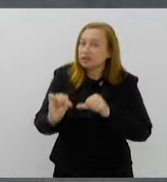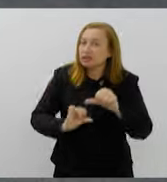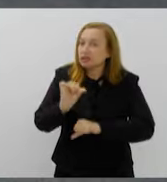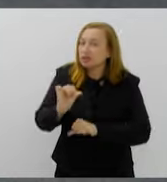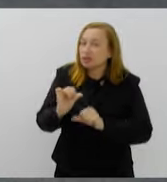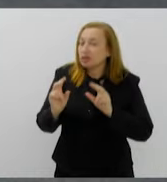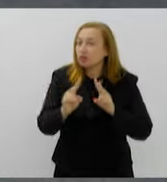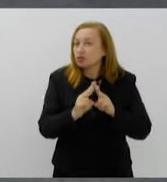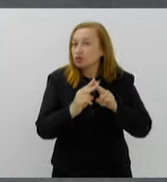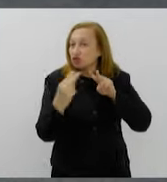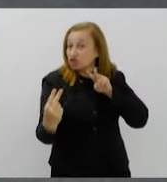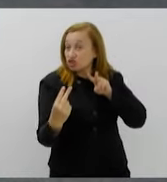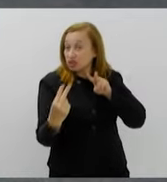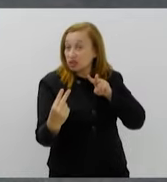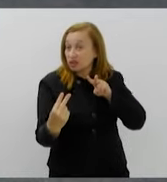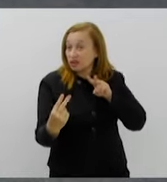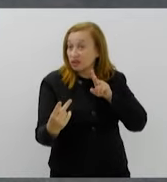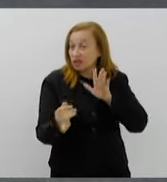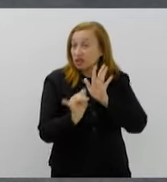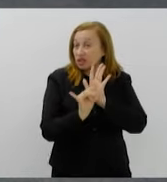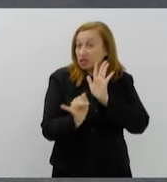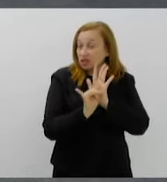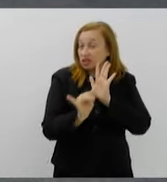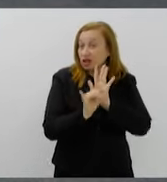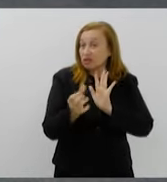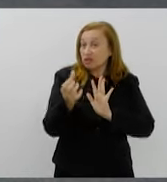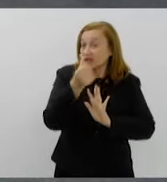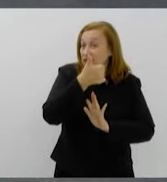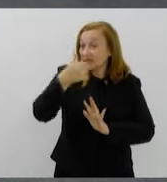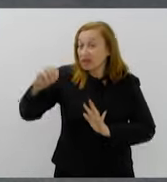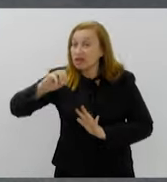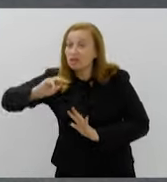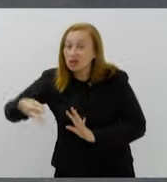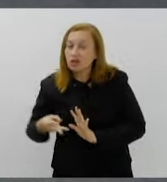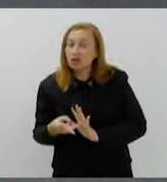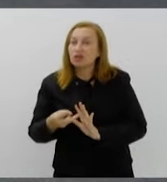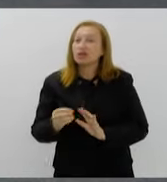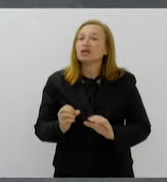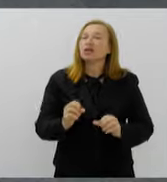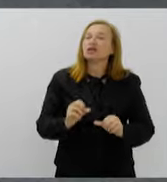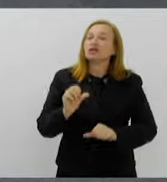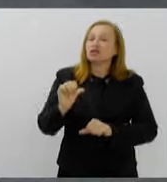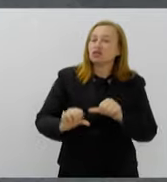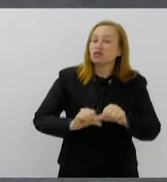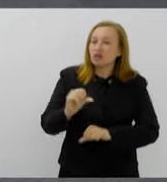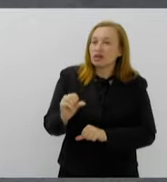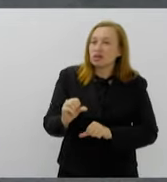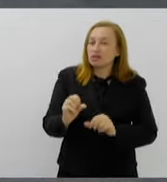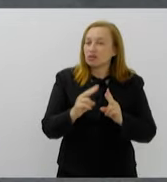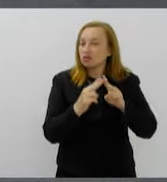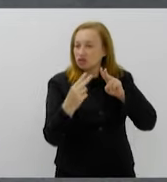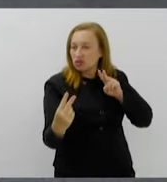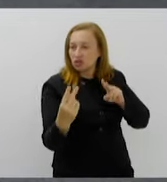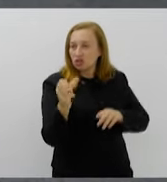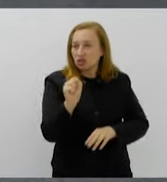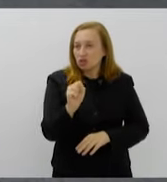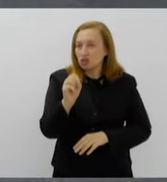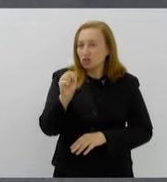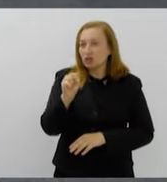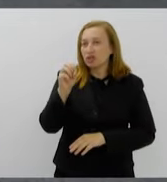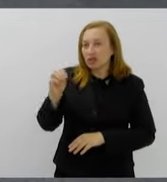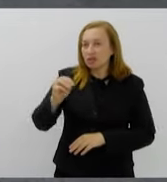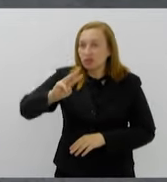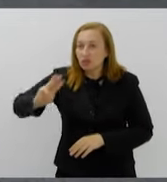digital fazendo edital de 100 milhões é Secretaria da transformação digital fazendo edital de 80 milhões